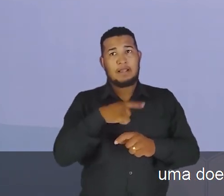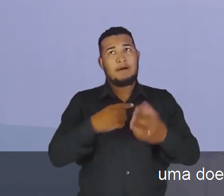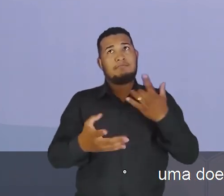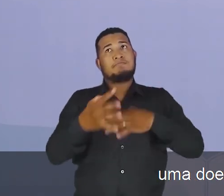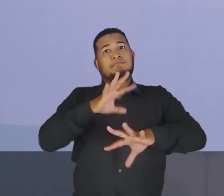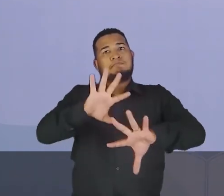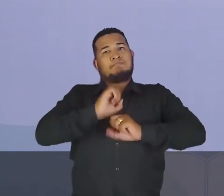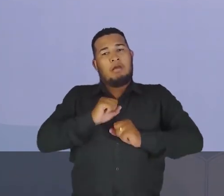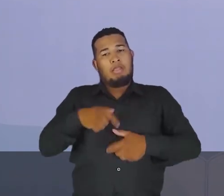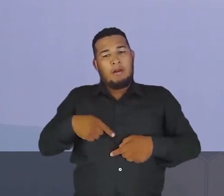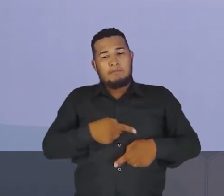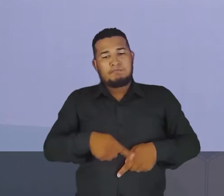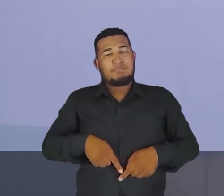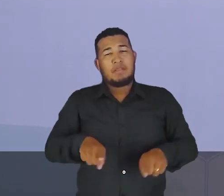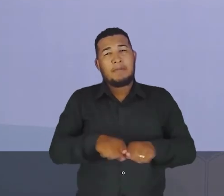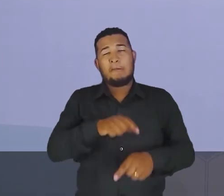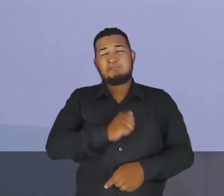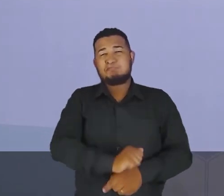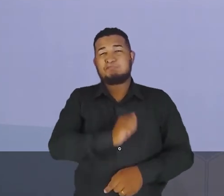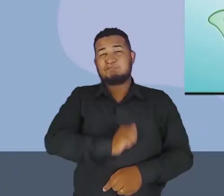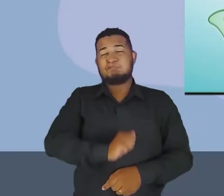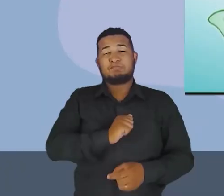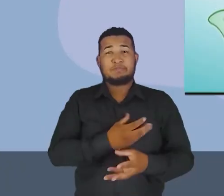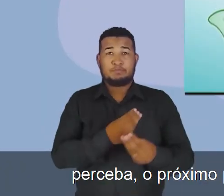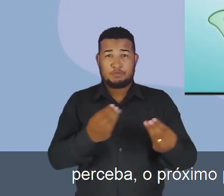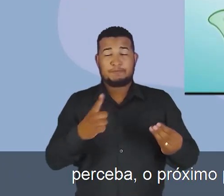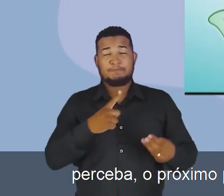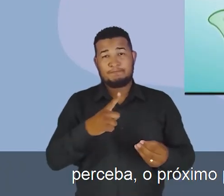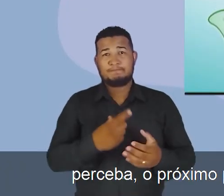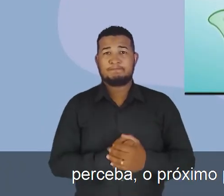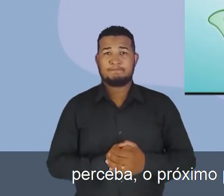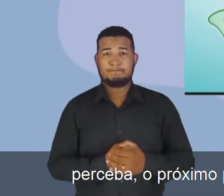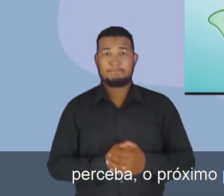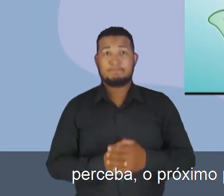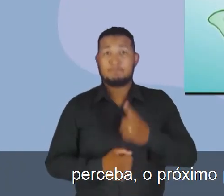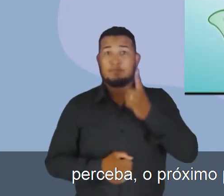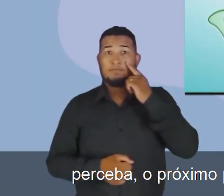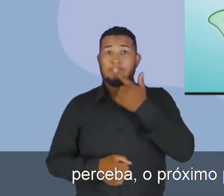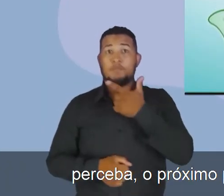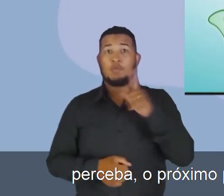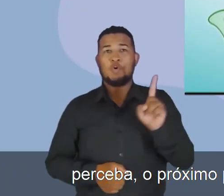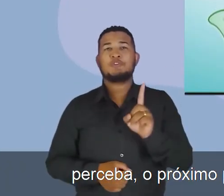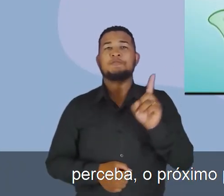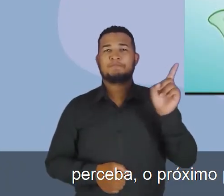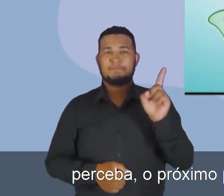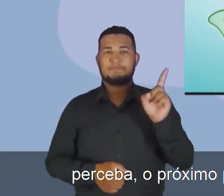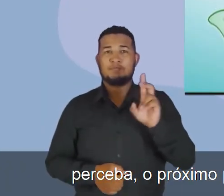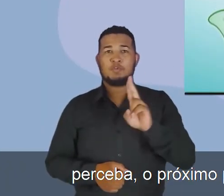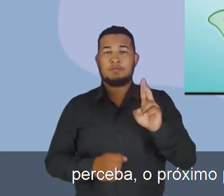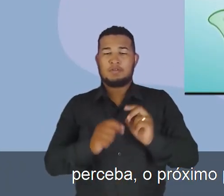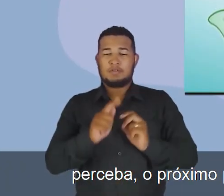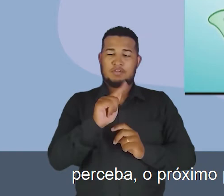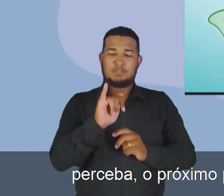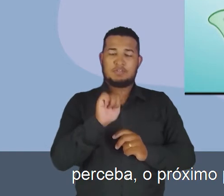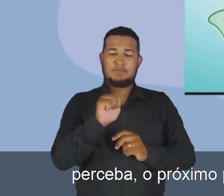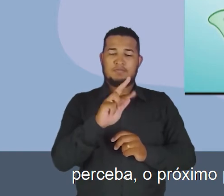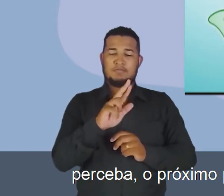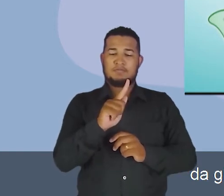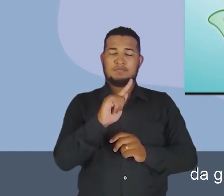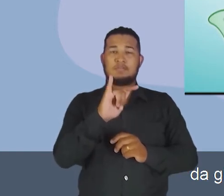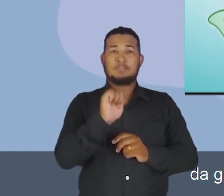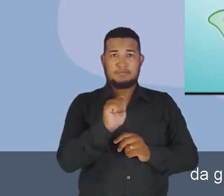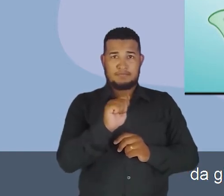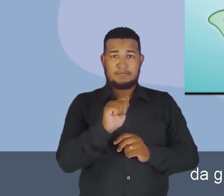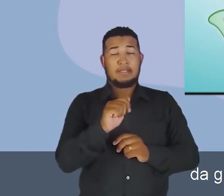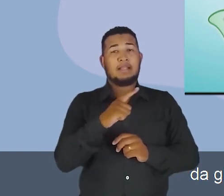à diarreia. Olha a próxima doença causada por protozoário. Perceba o próximo protozoário que eu estou apresentando para você, é a giardia, causadora